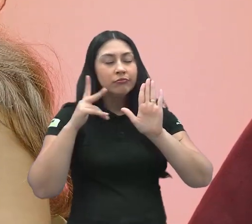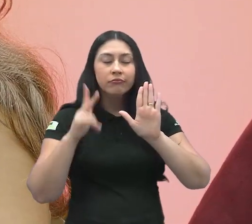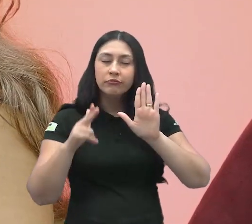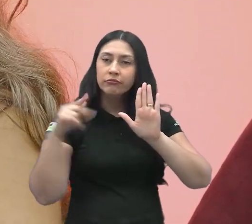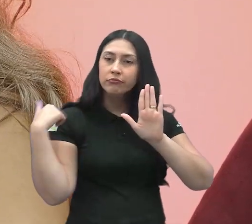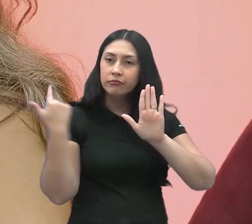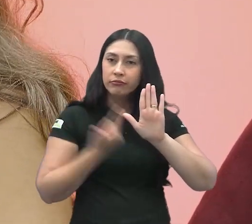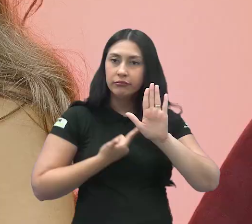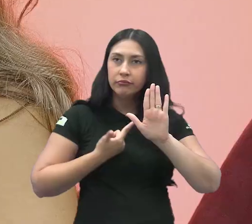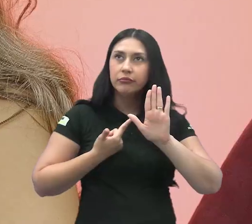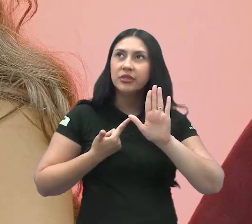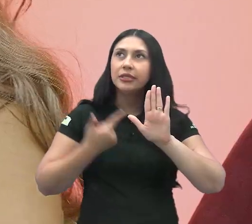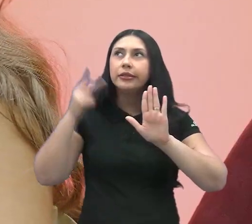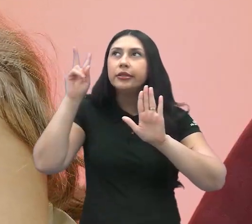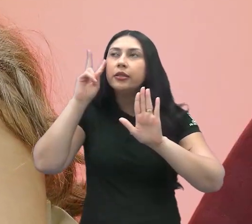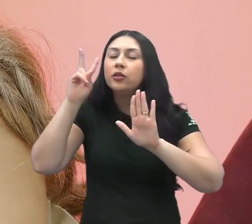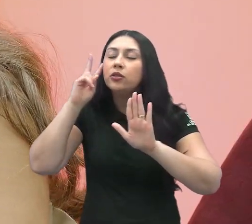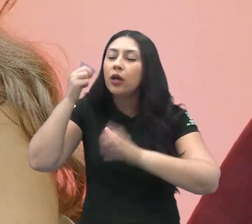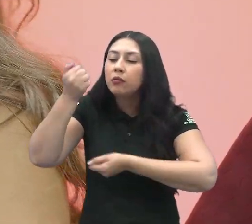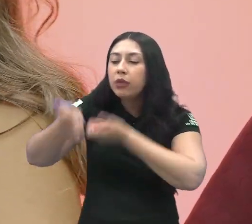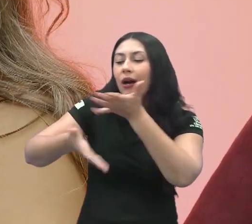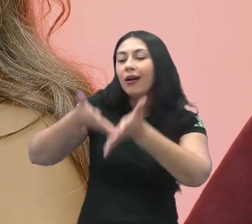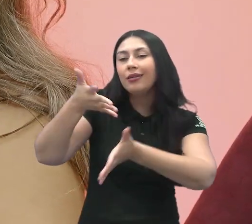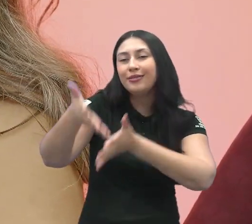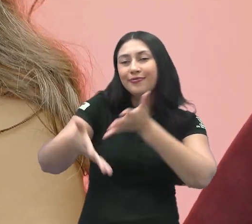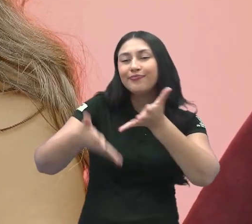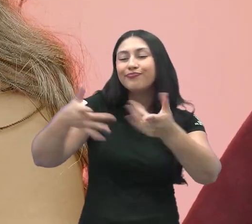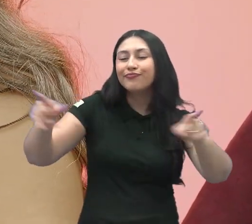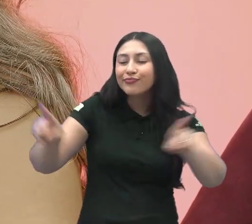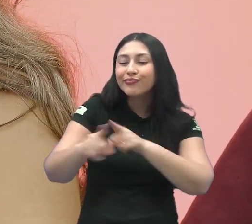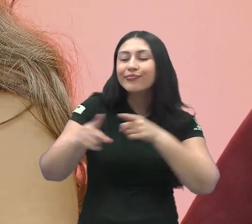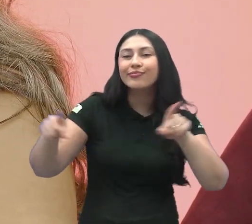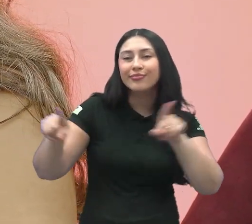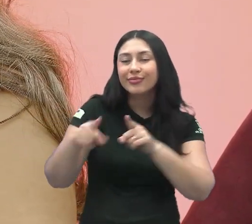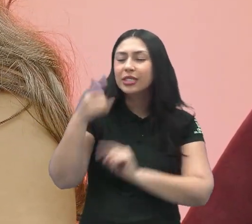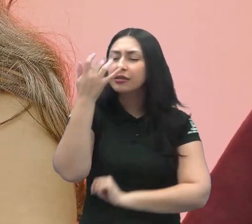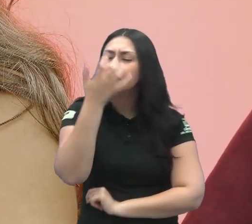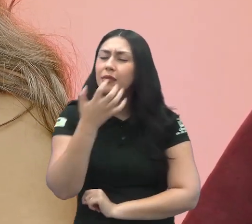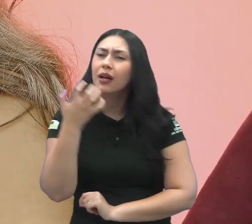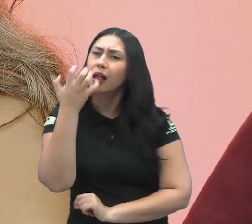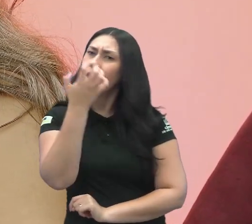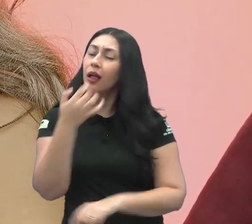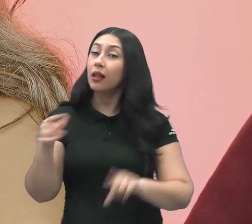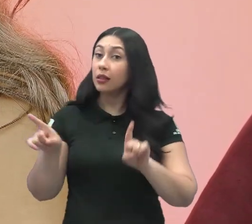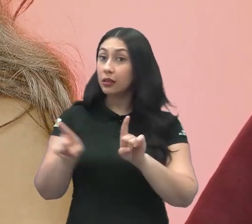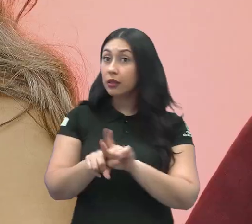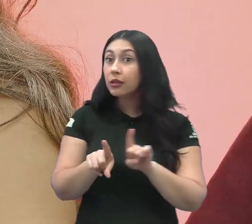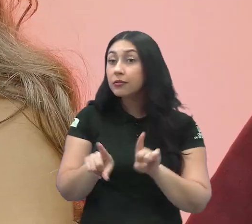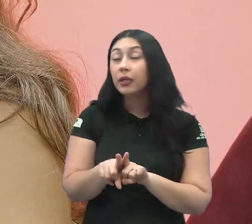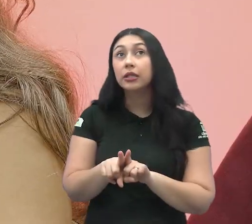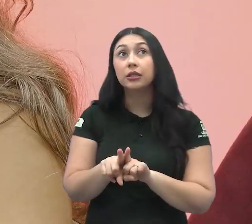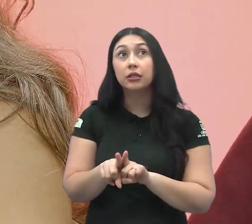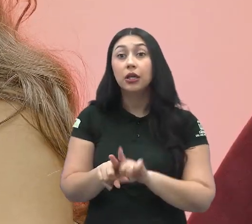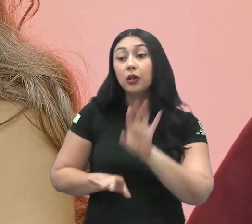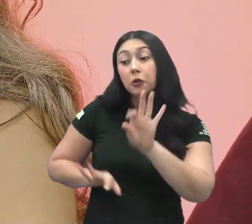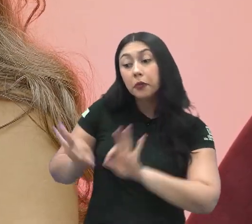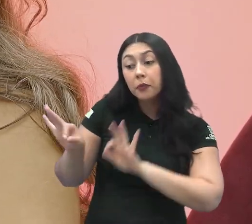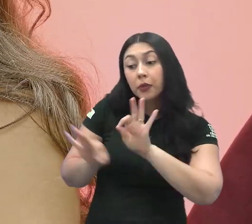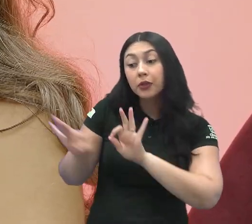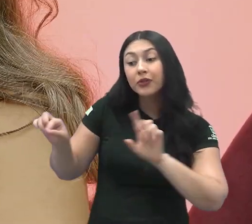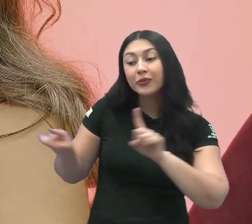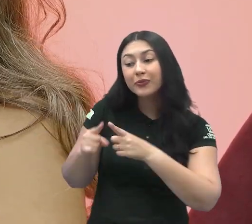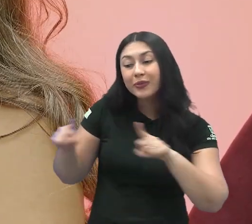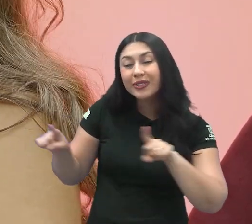fato, contasse aquela história durante as músicas, né? Dentro com as questões também de produções musicais,